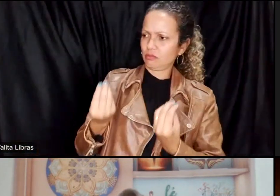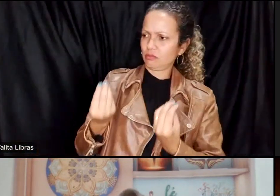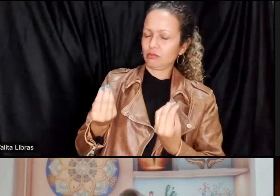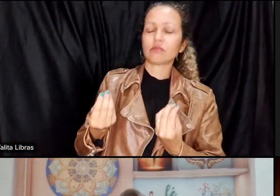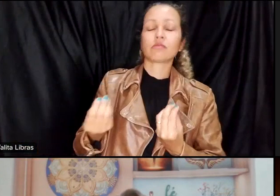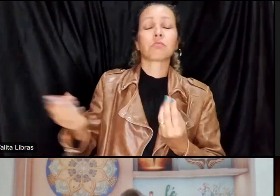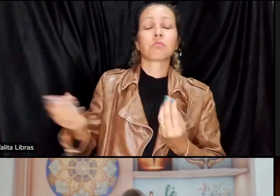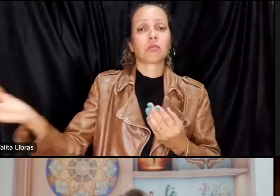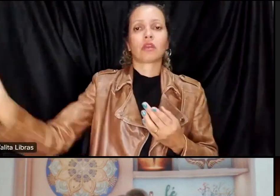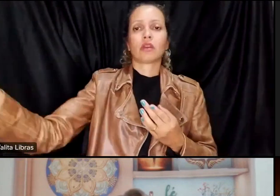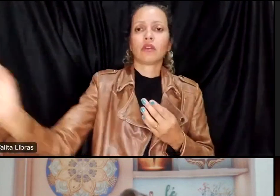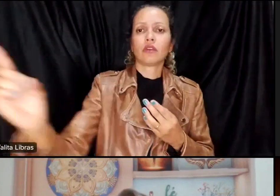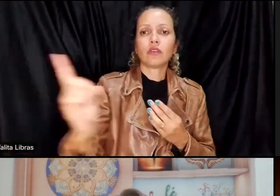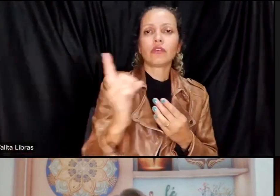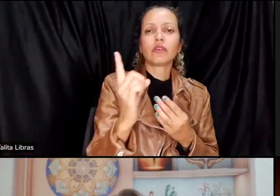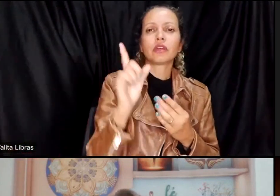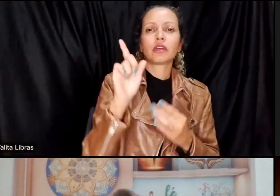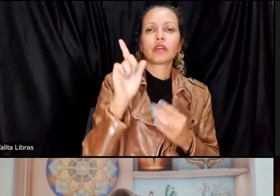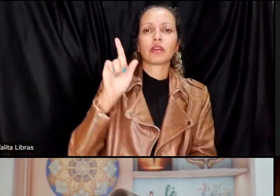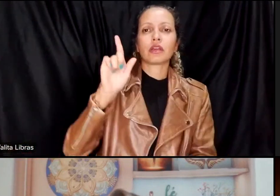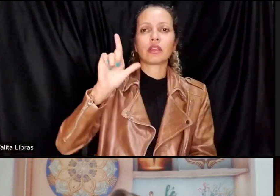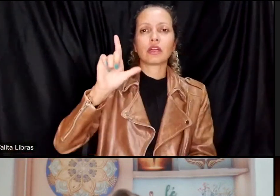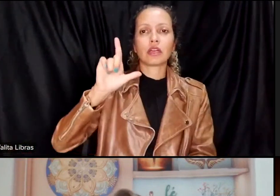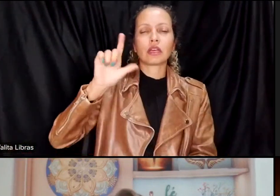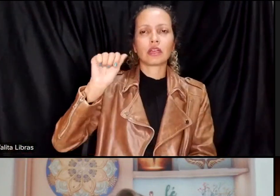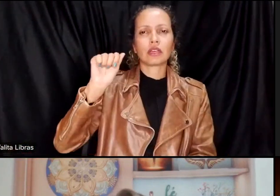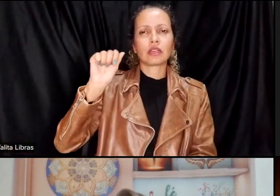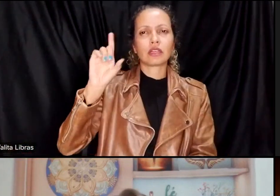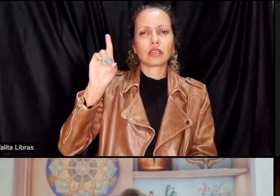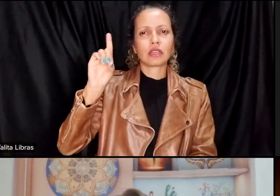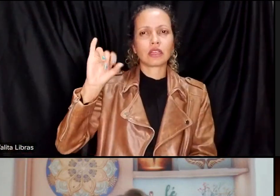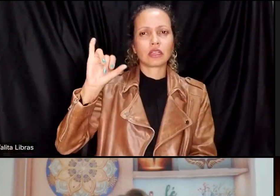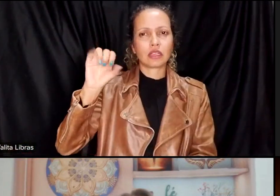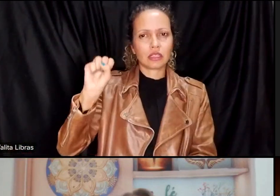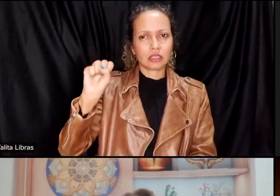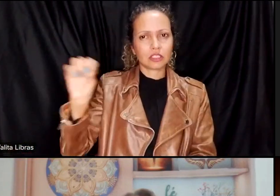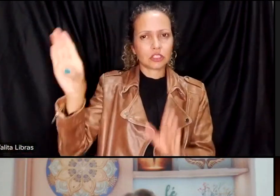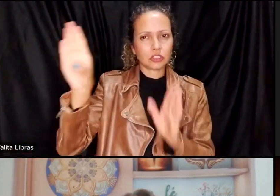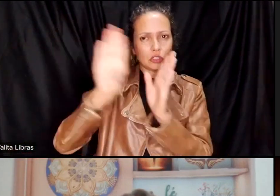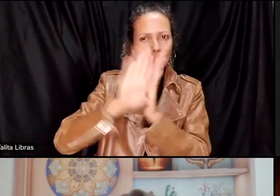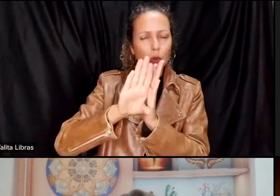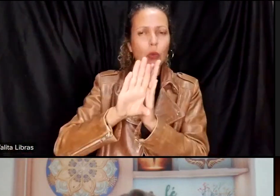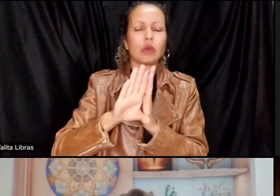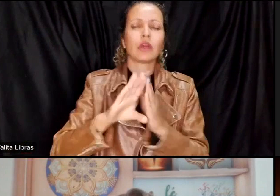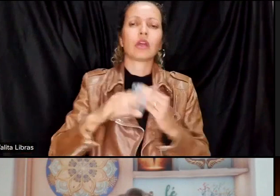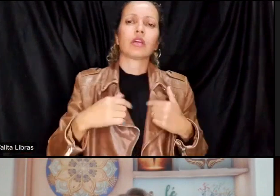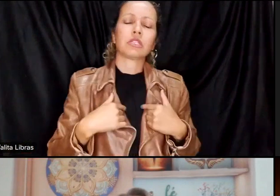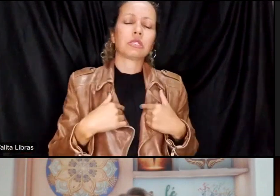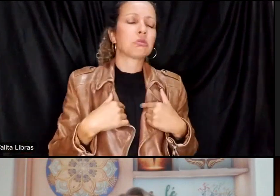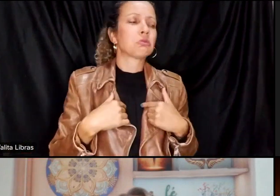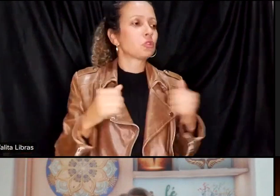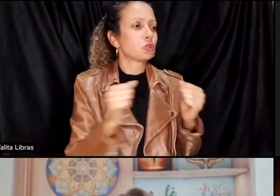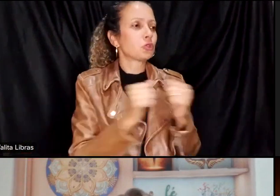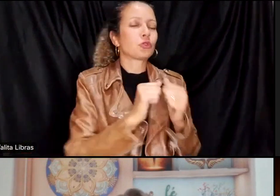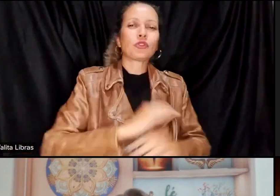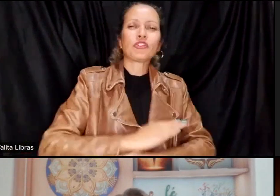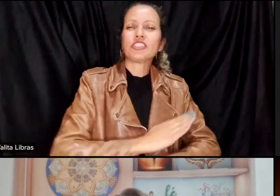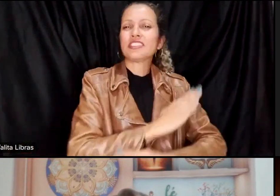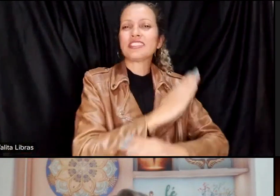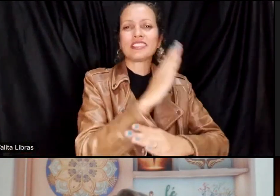passar o dia com ela. E foi um dia maravilhoso. Foi o primeiro contato que eu tive, assim, com ela. Uma pessoa, assim,